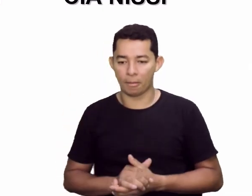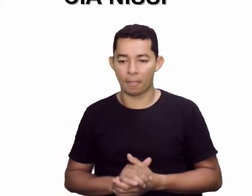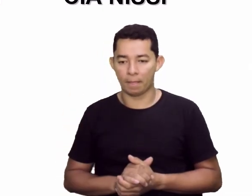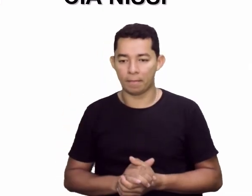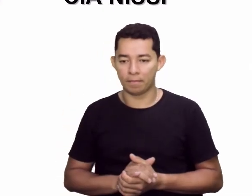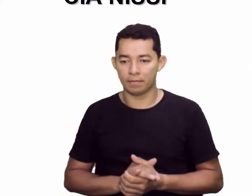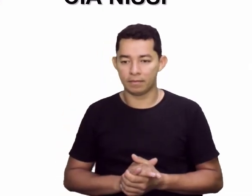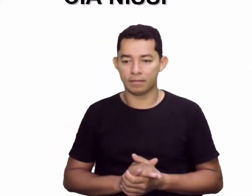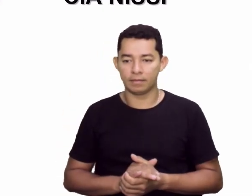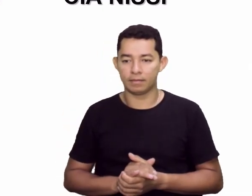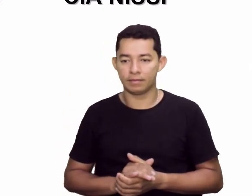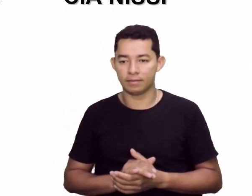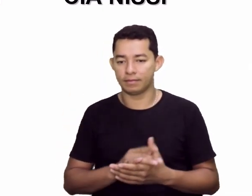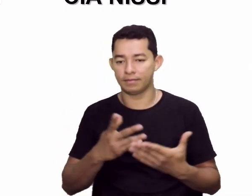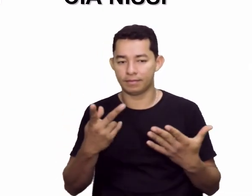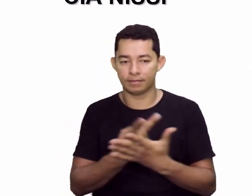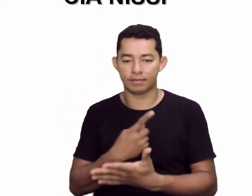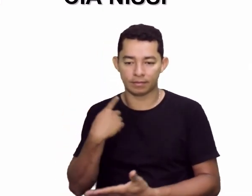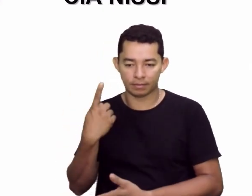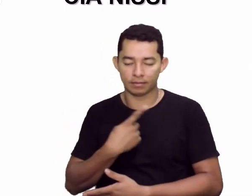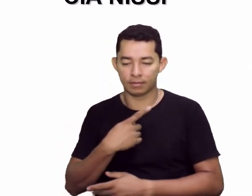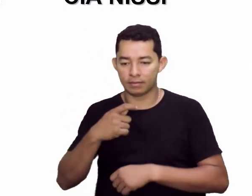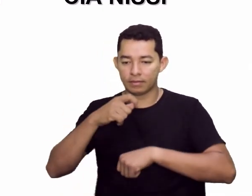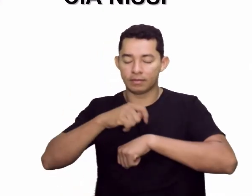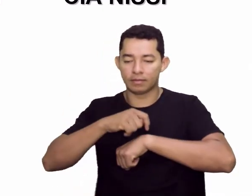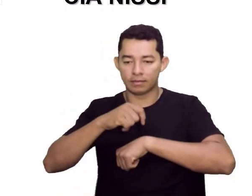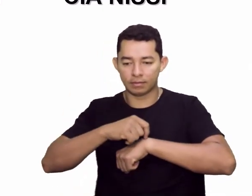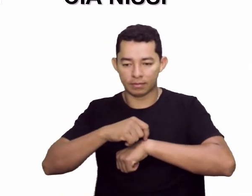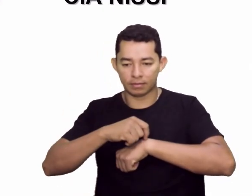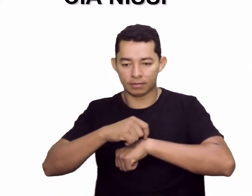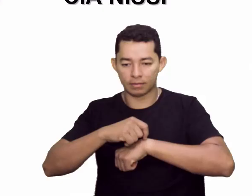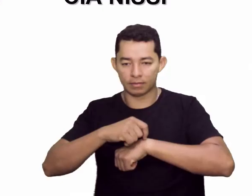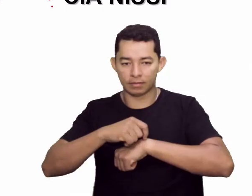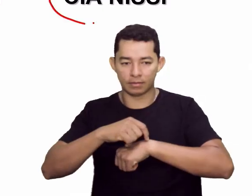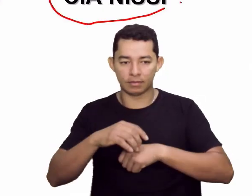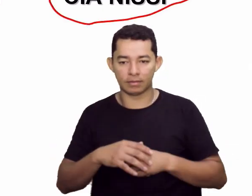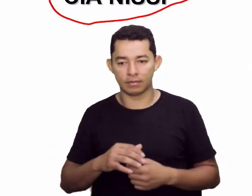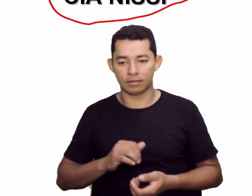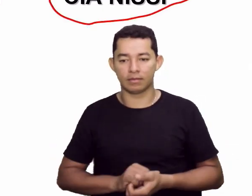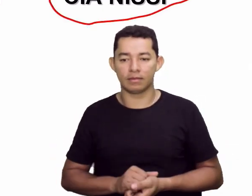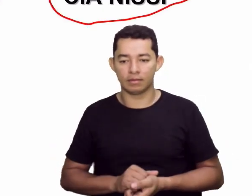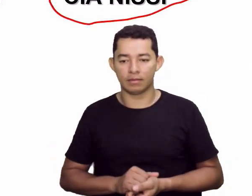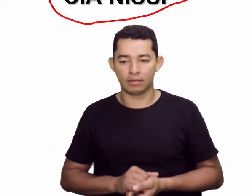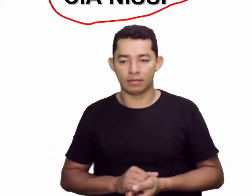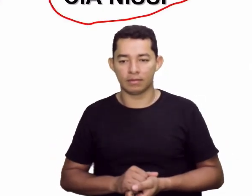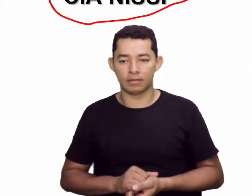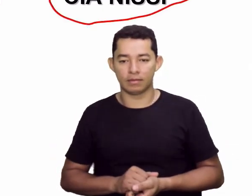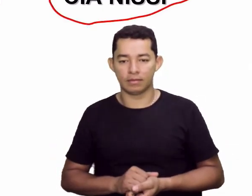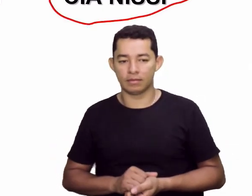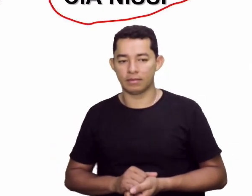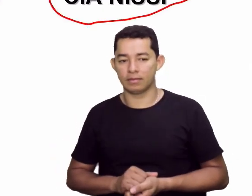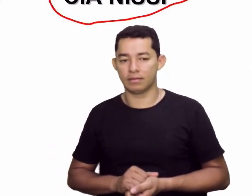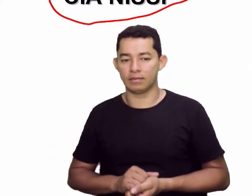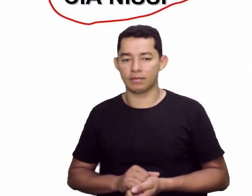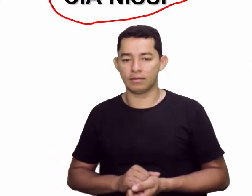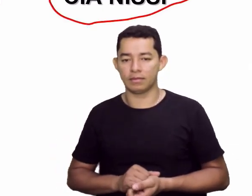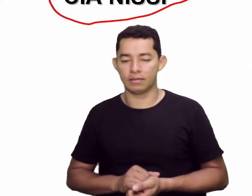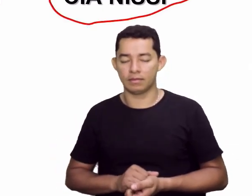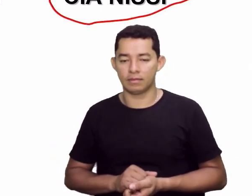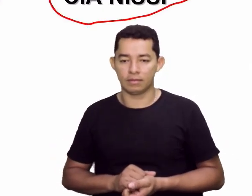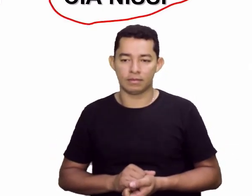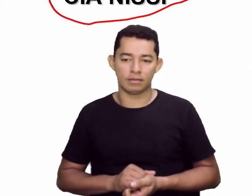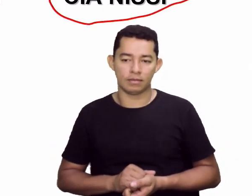É o teatro que acontece no nosso tempo. Estamos vendo aqui uma parte, um trecho de